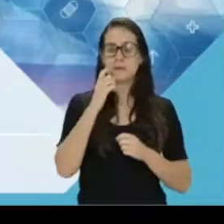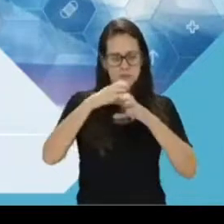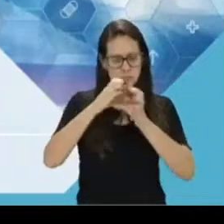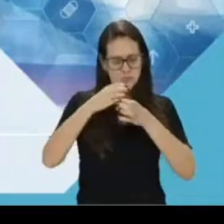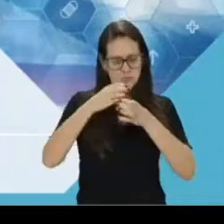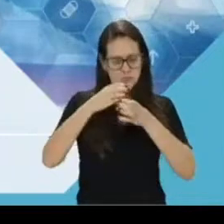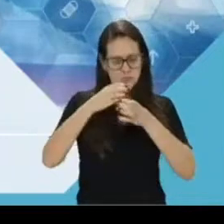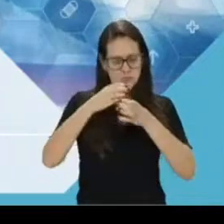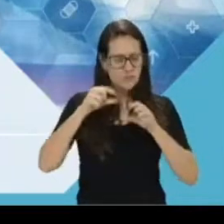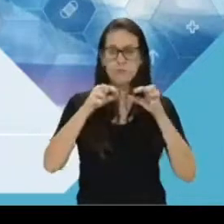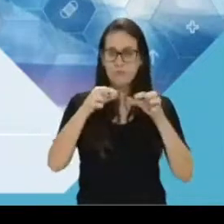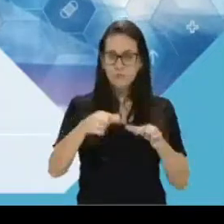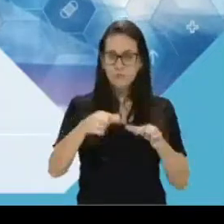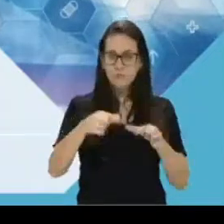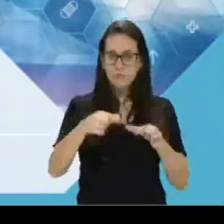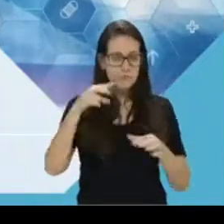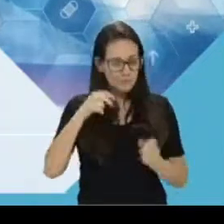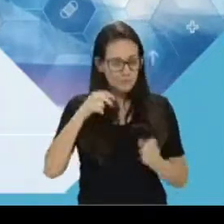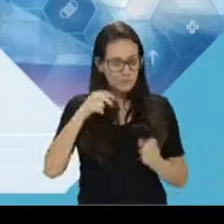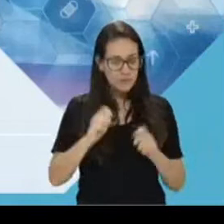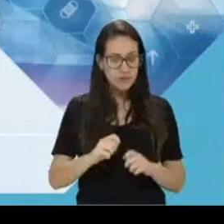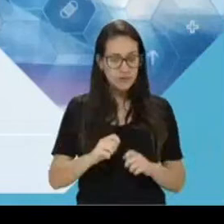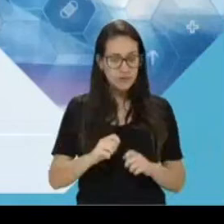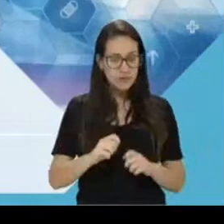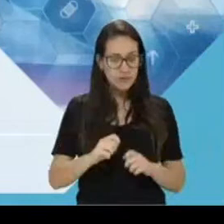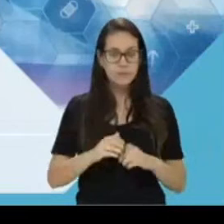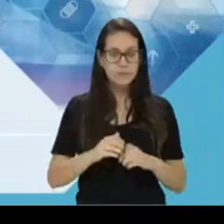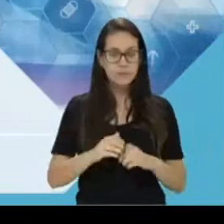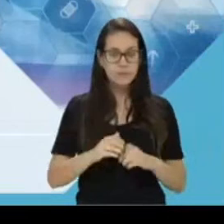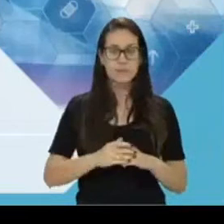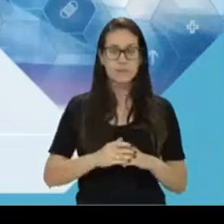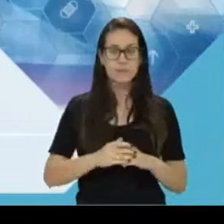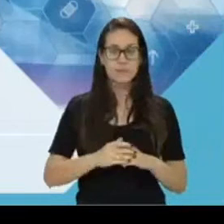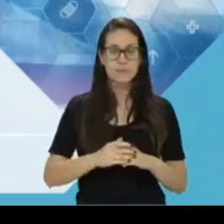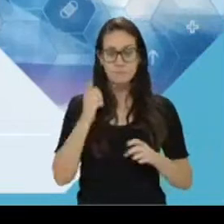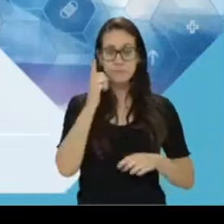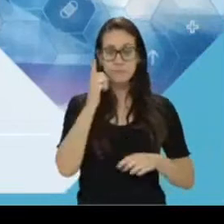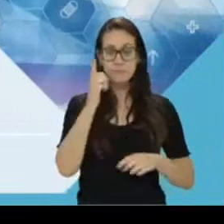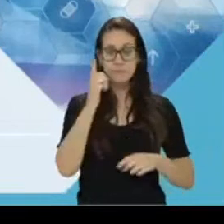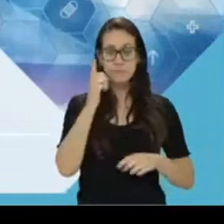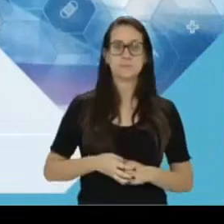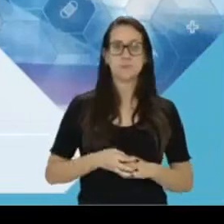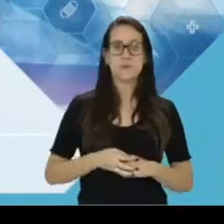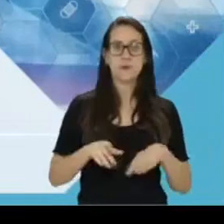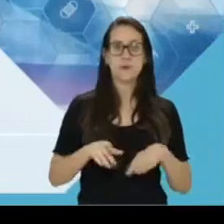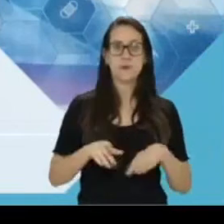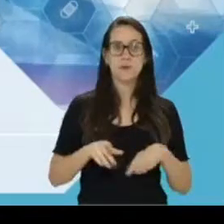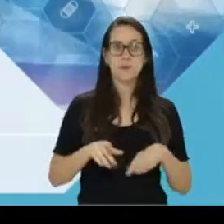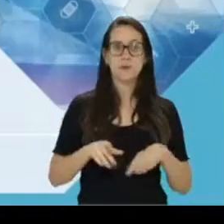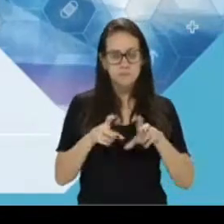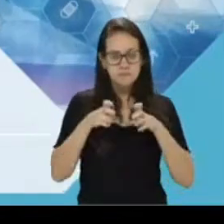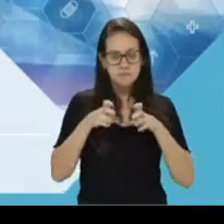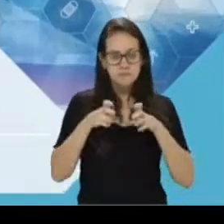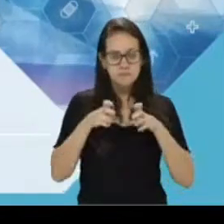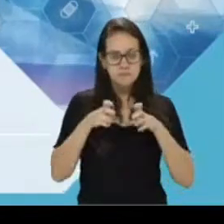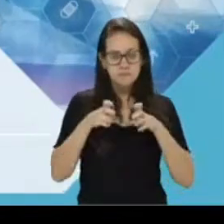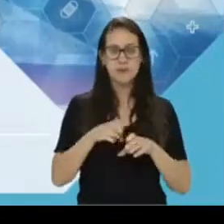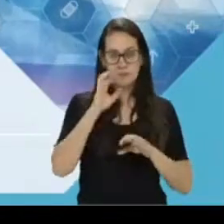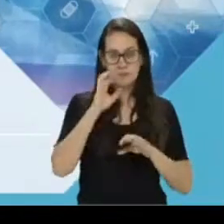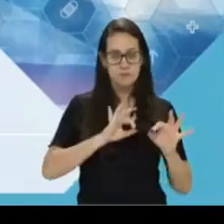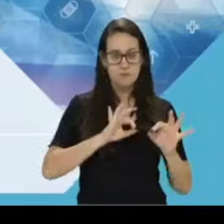vão ser visualizadas nas lâminas, permitindo, então, essa identificação. Nós vamos observar como é a